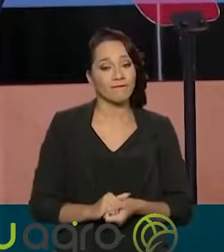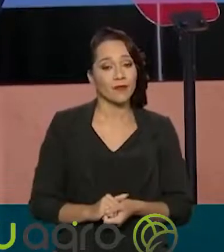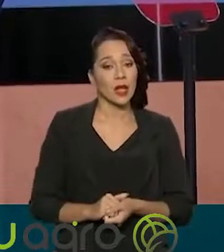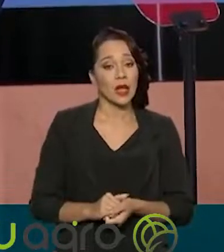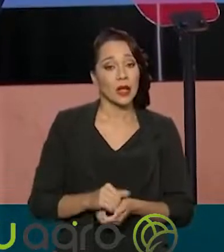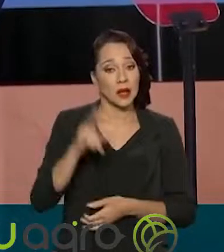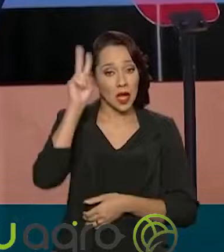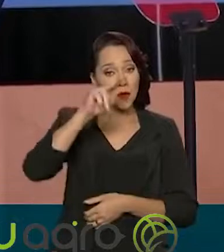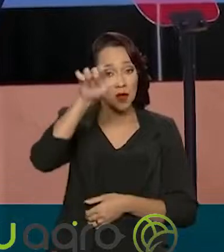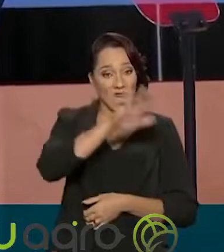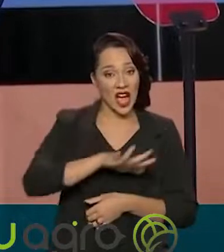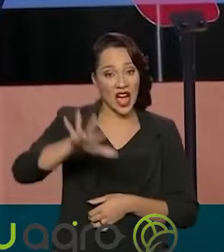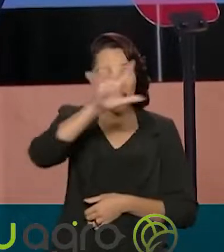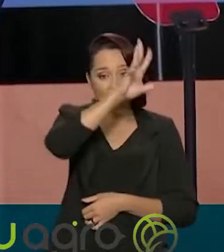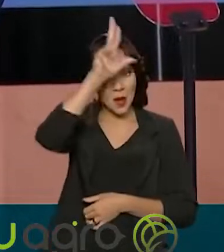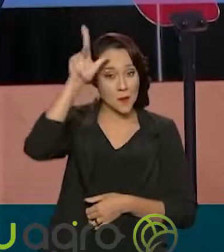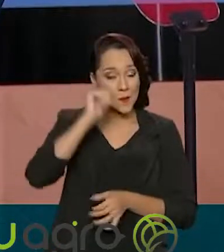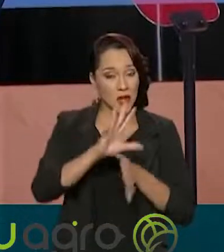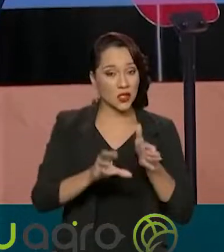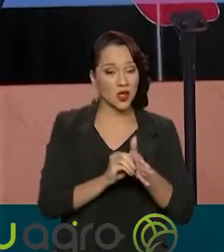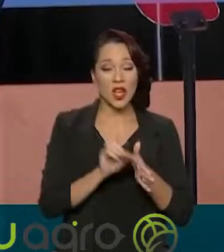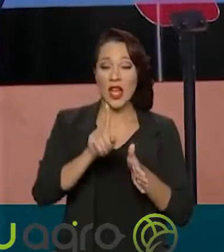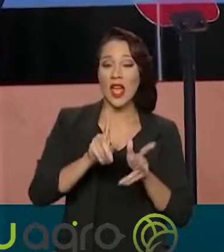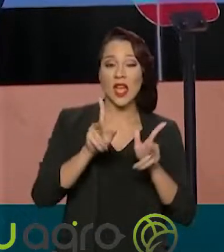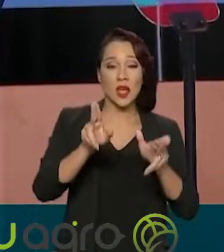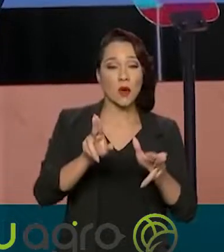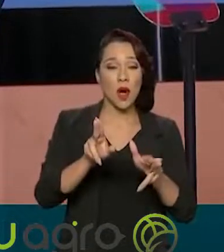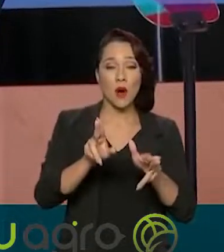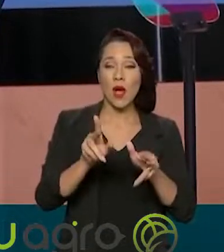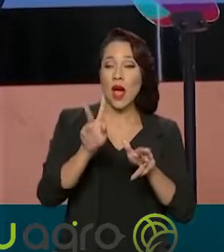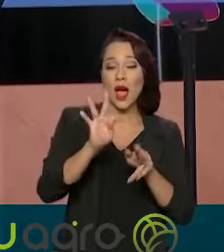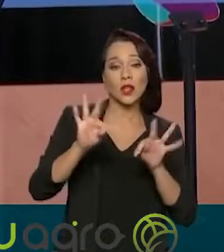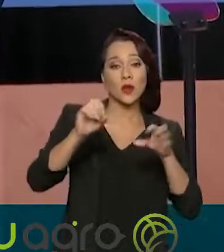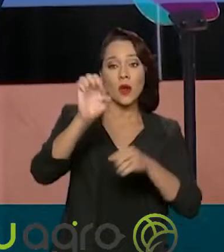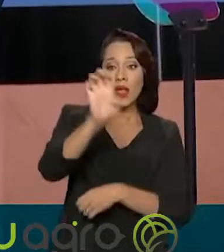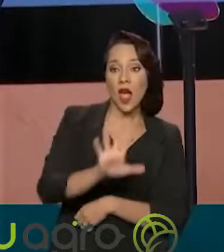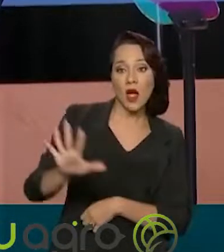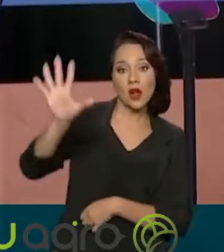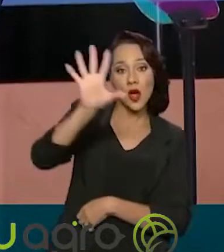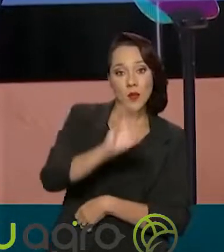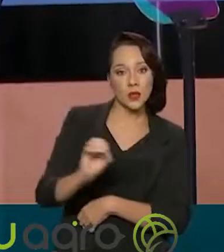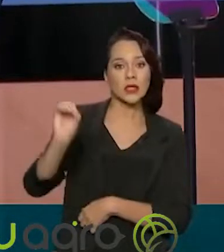área da região amazônica equivale a toda a Europa Ocidental.